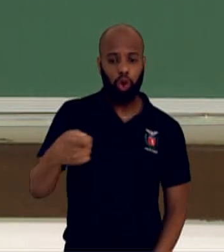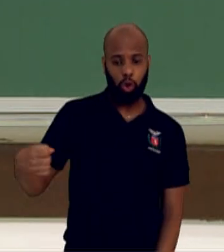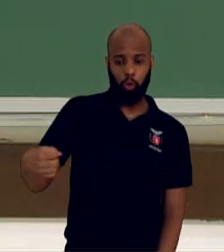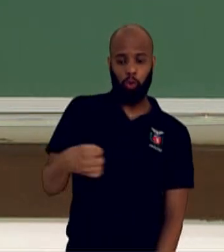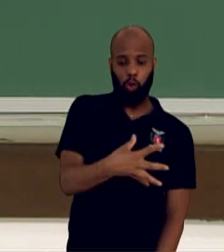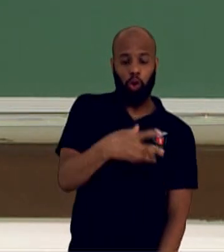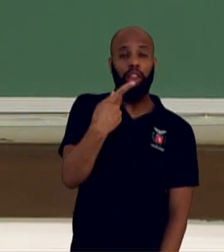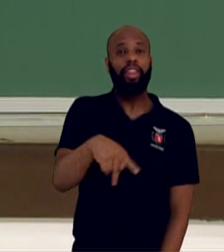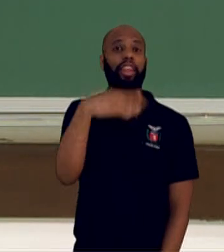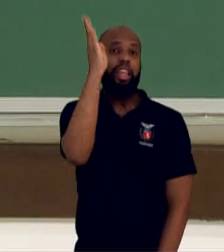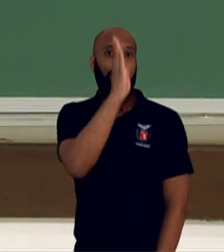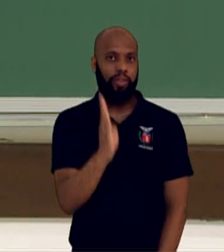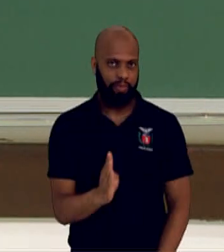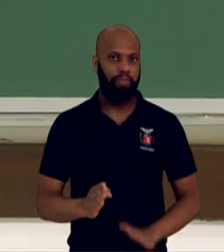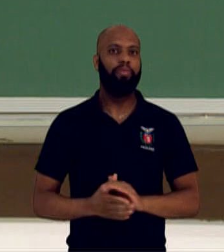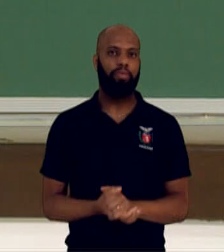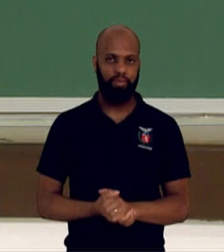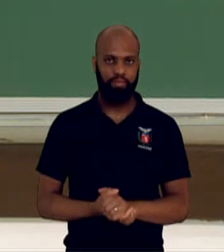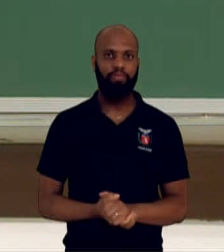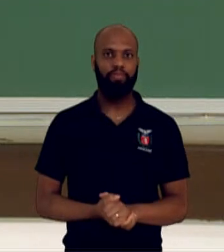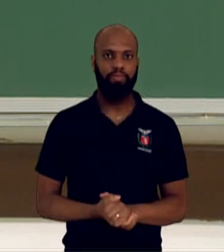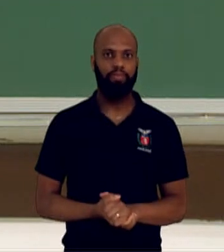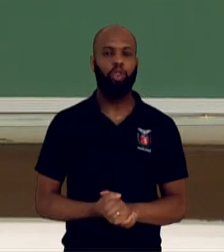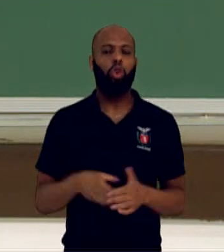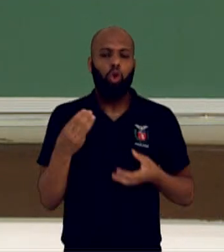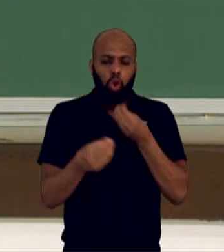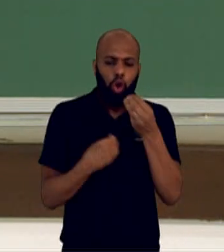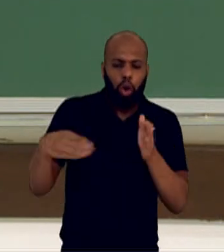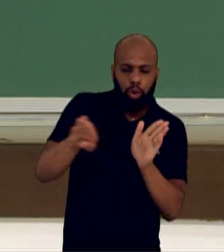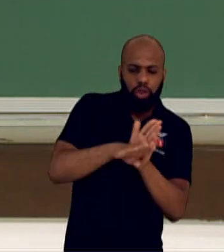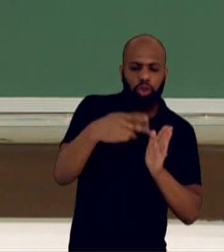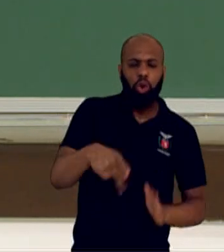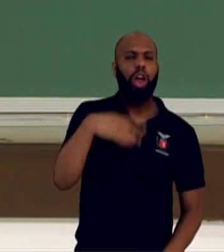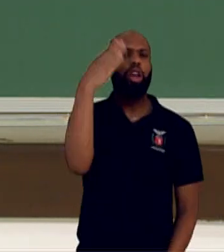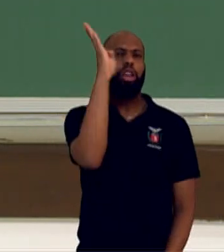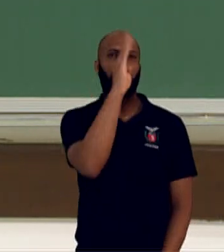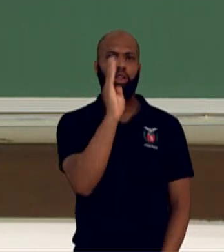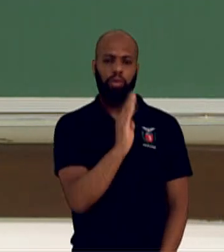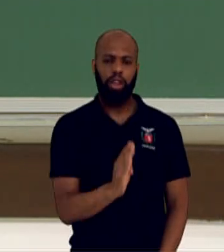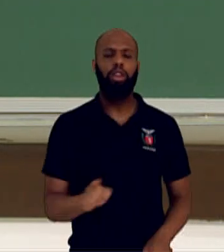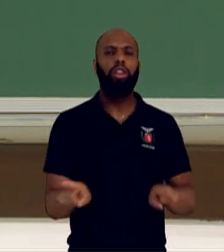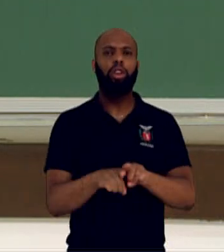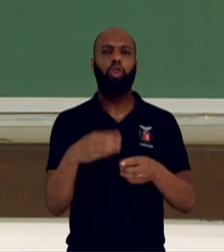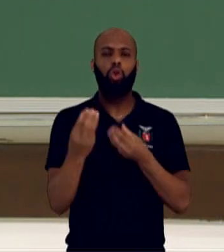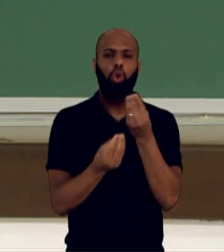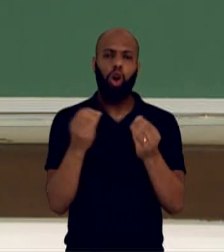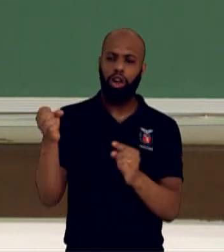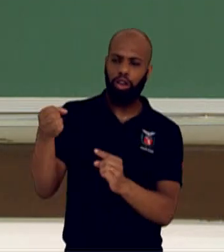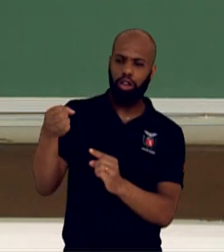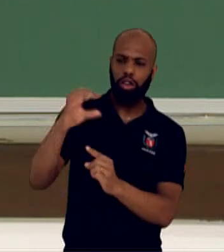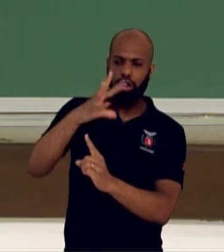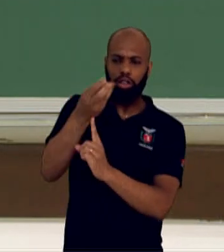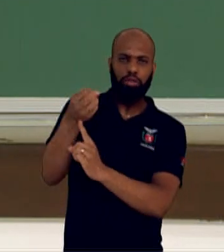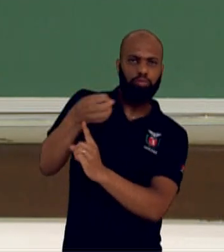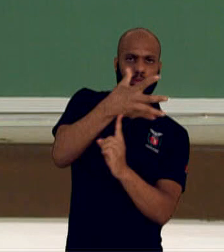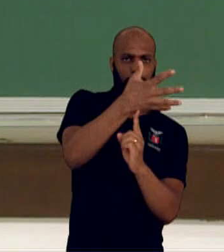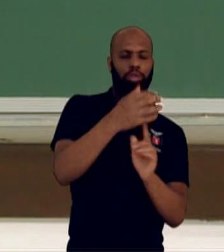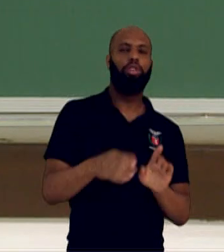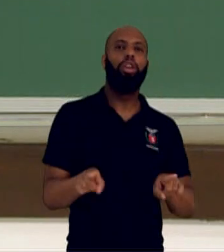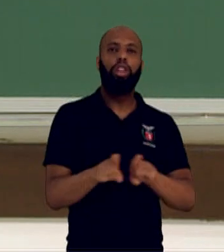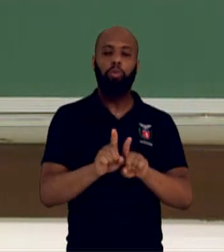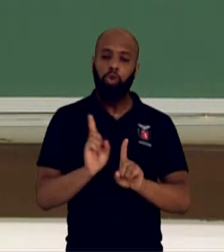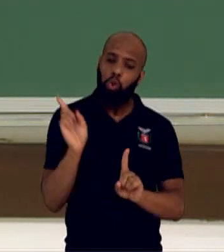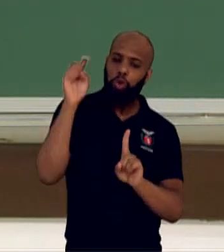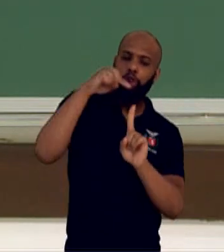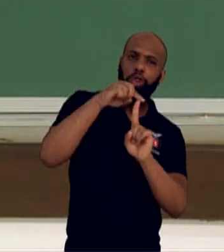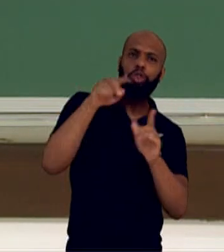modernismo brasileiro, né? Como ele chegou aqui no Brasil e como foi a Semana de Arte Moderna e quais eram as